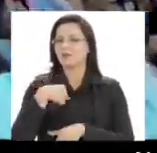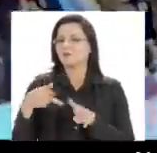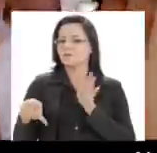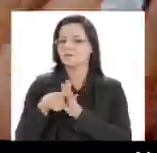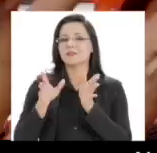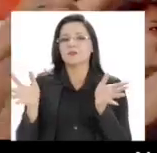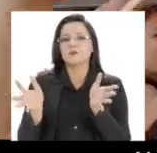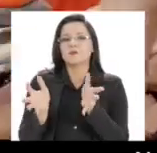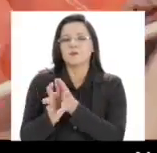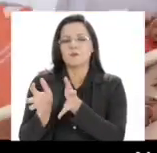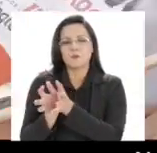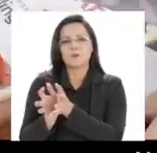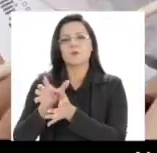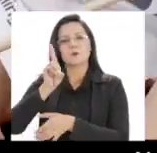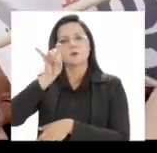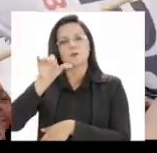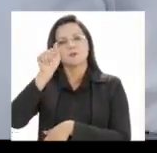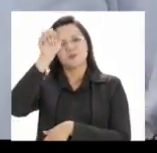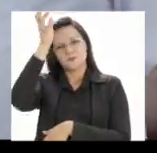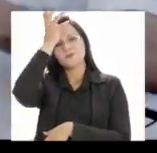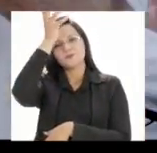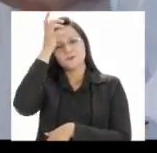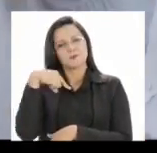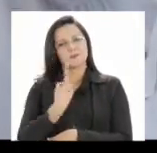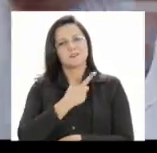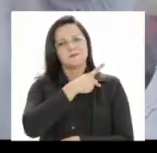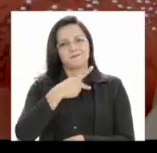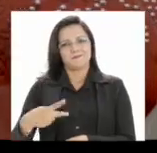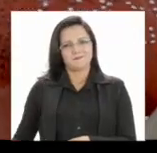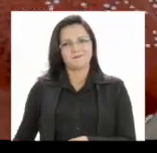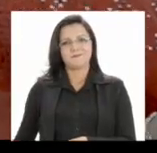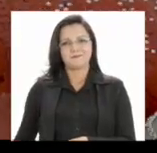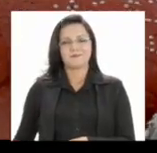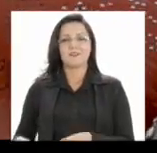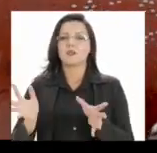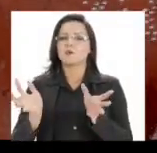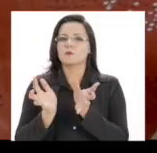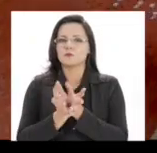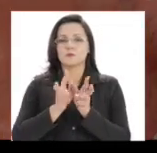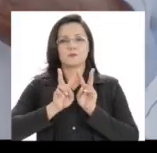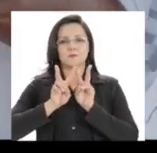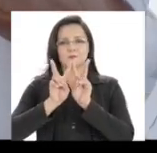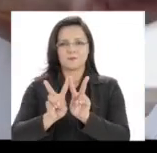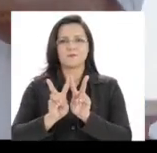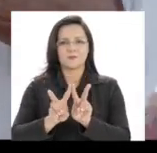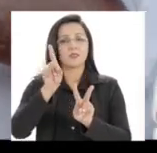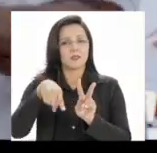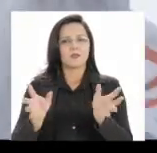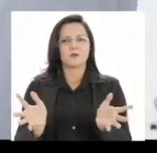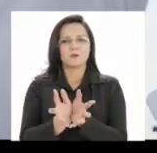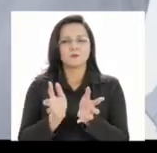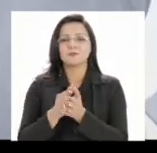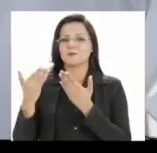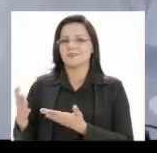de dizer que somos do time de Dilma Rousseff, nossa presidente. É o time de Wellington Dias,